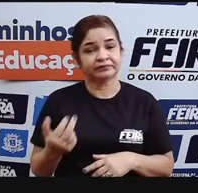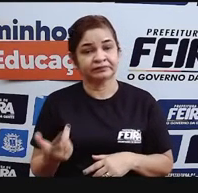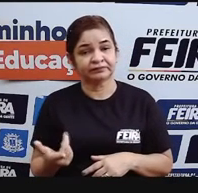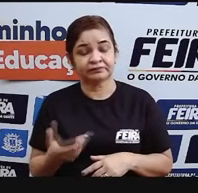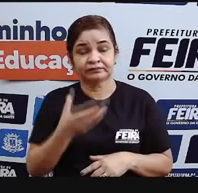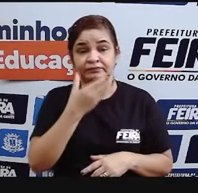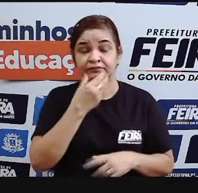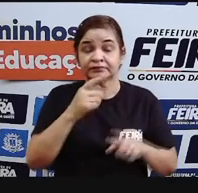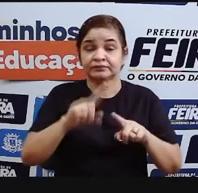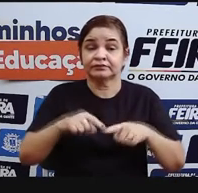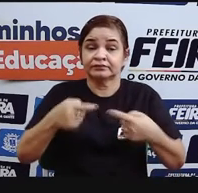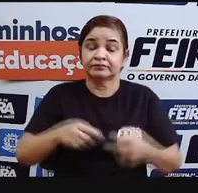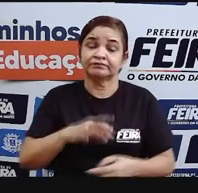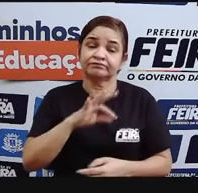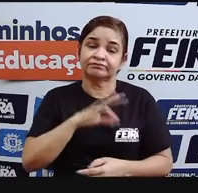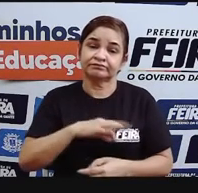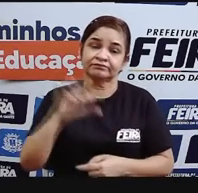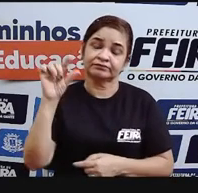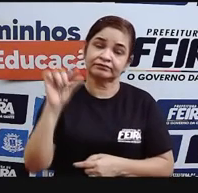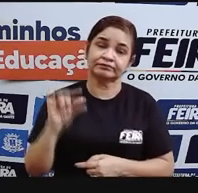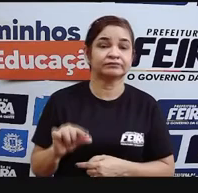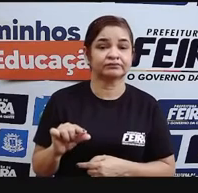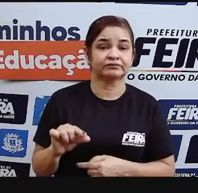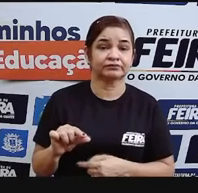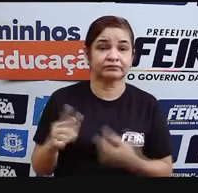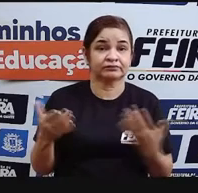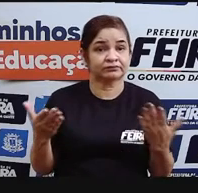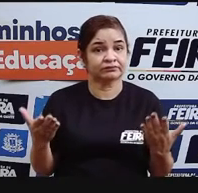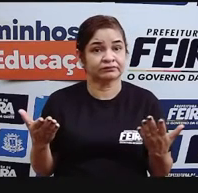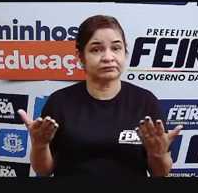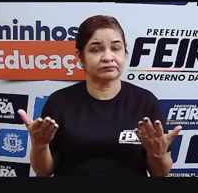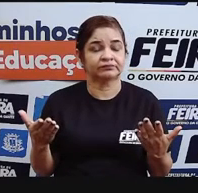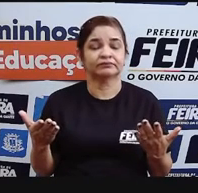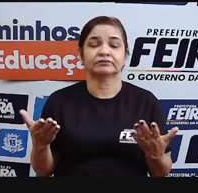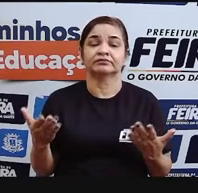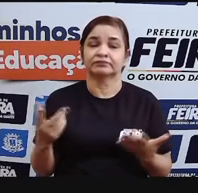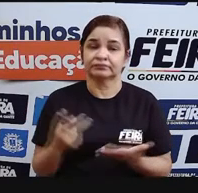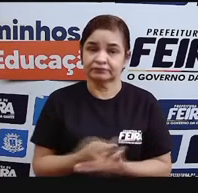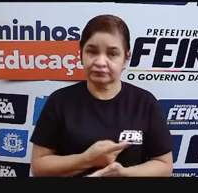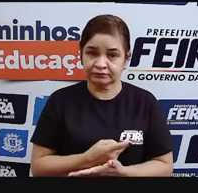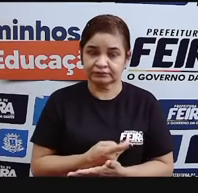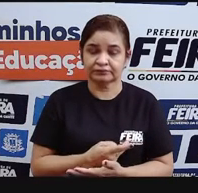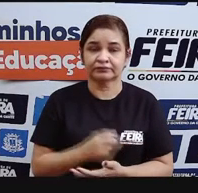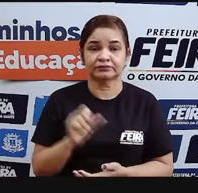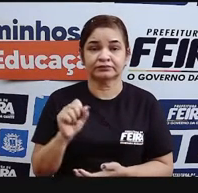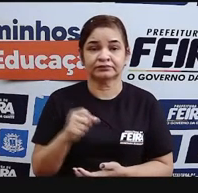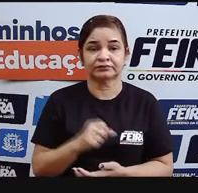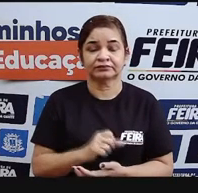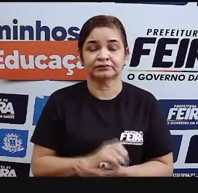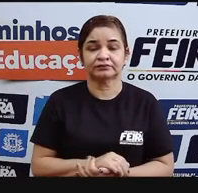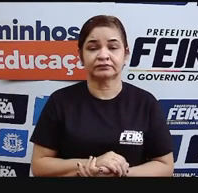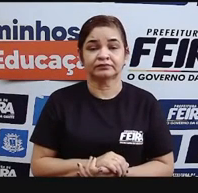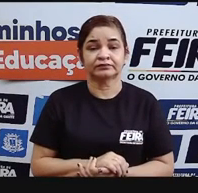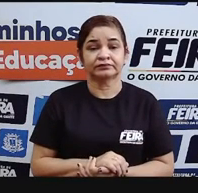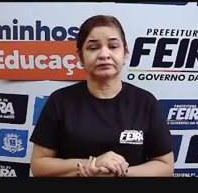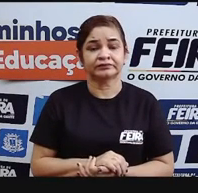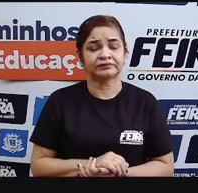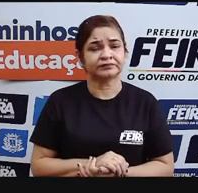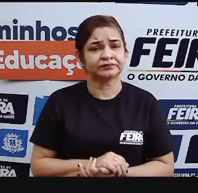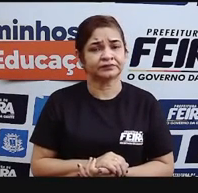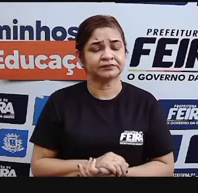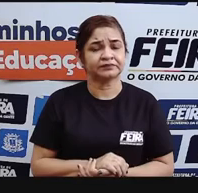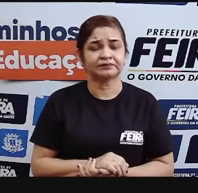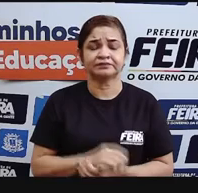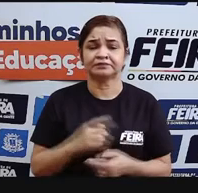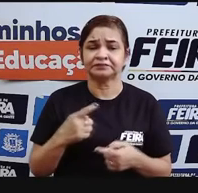e recebem salários menores. Pois é. Isso ainda é uma realidade. Foi por conta da